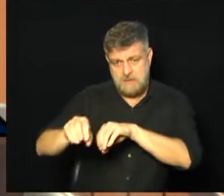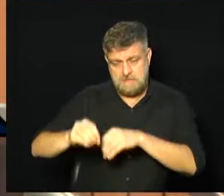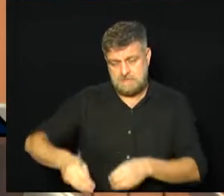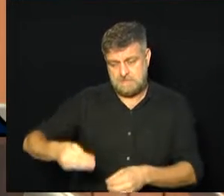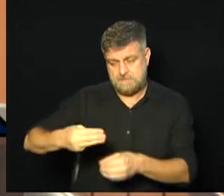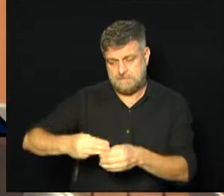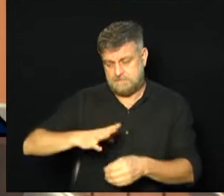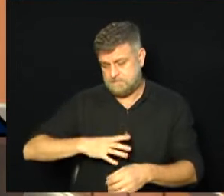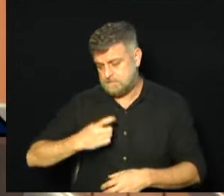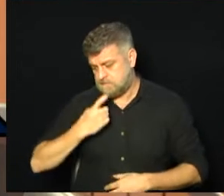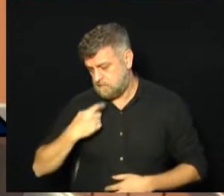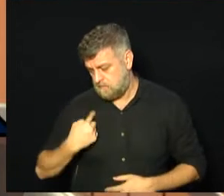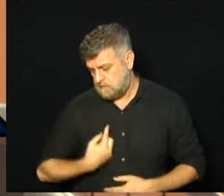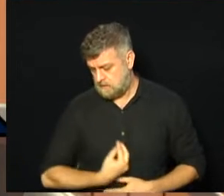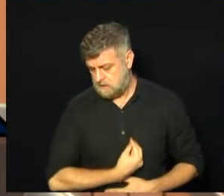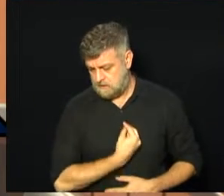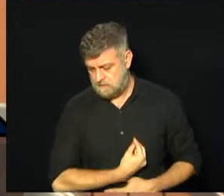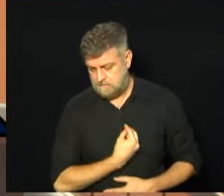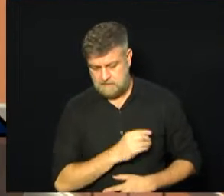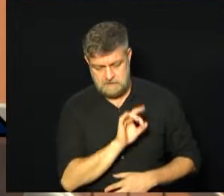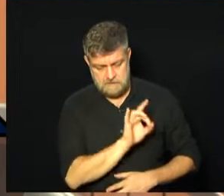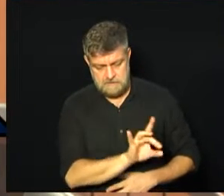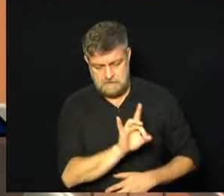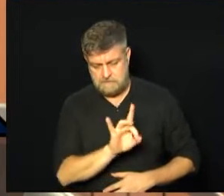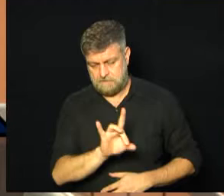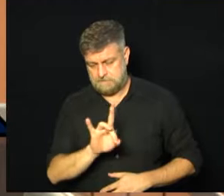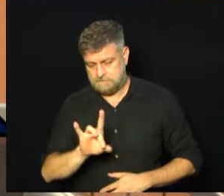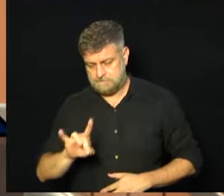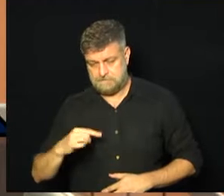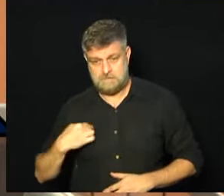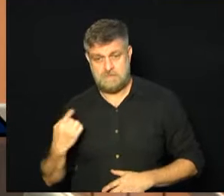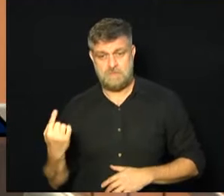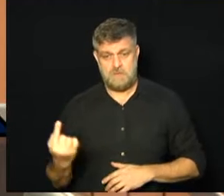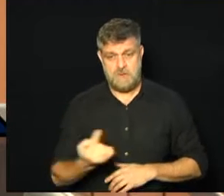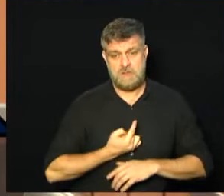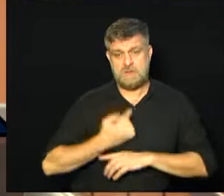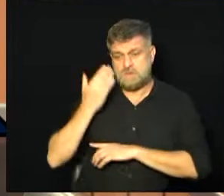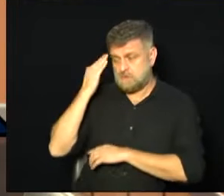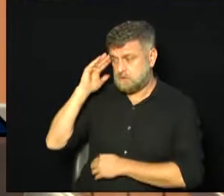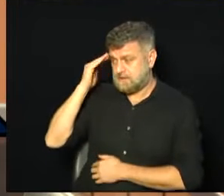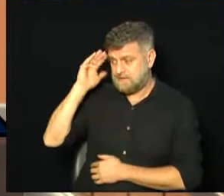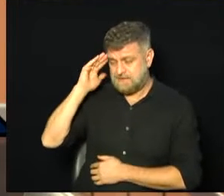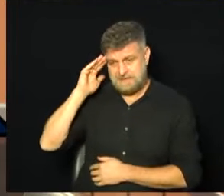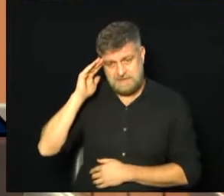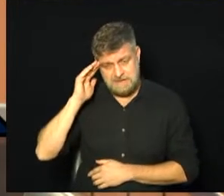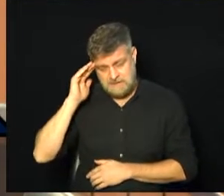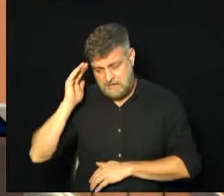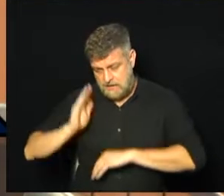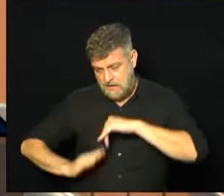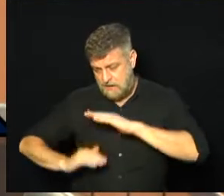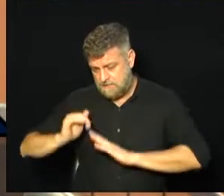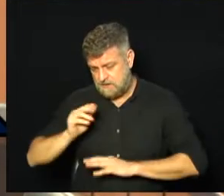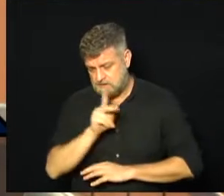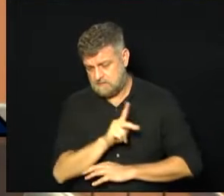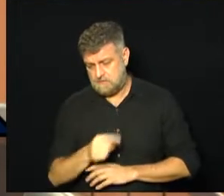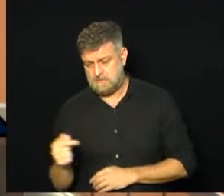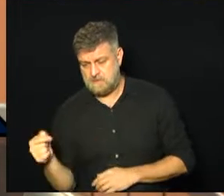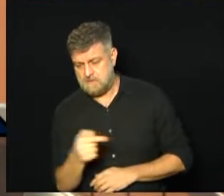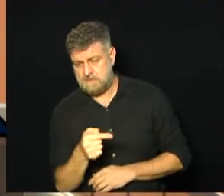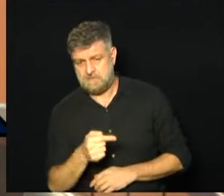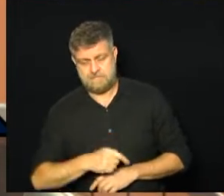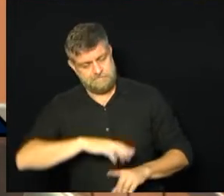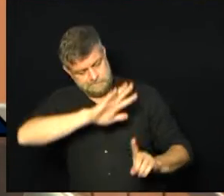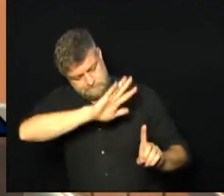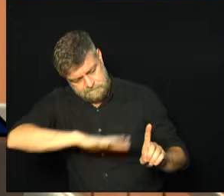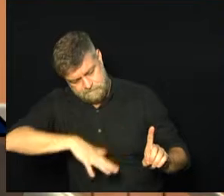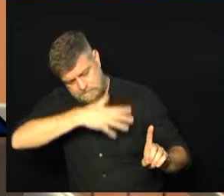município e na nossa vida. Por isso, a gente entende que a atuação desse professor tem que ser